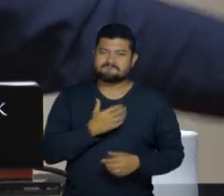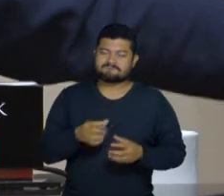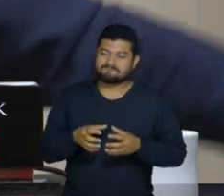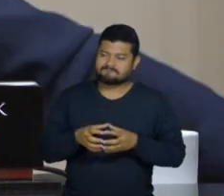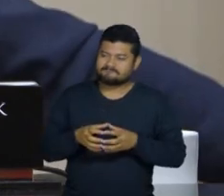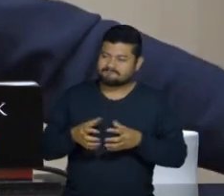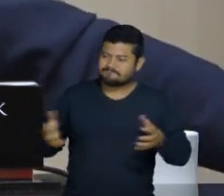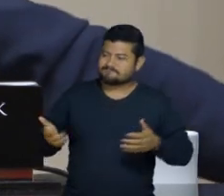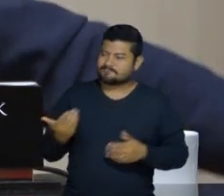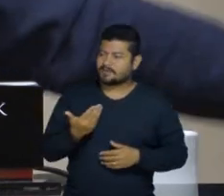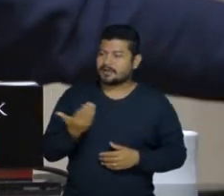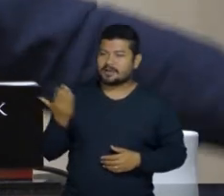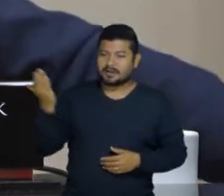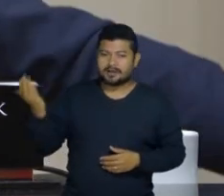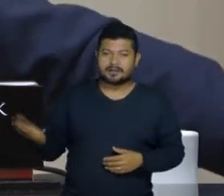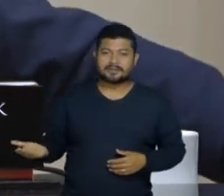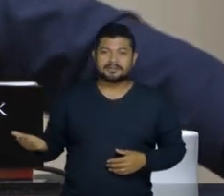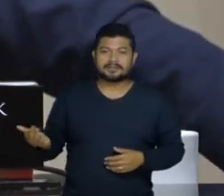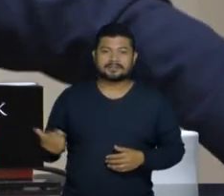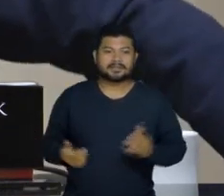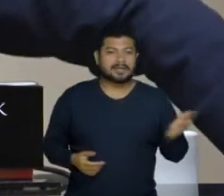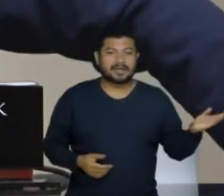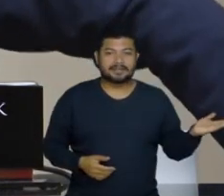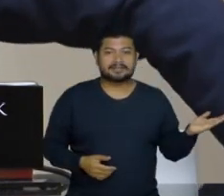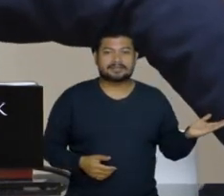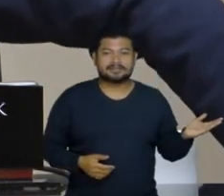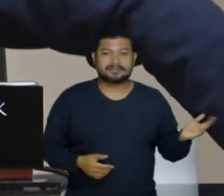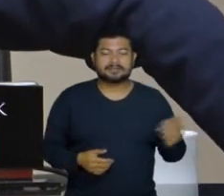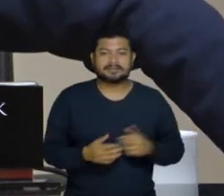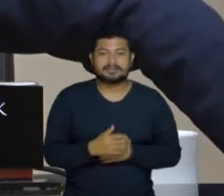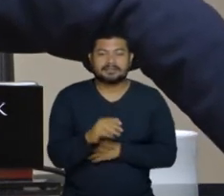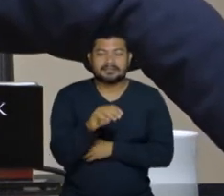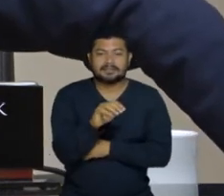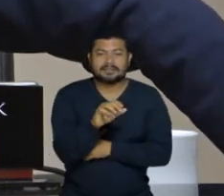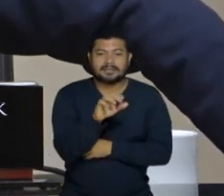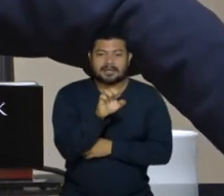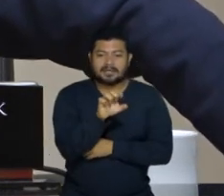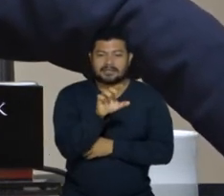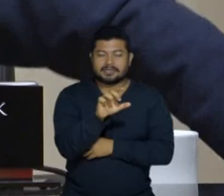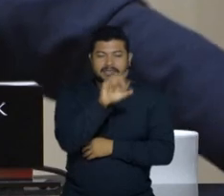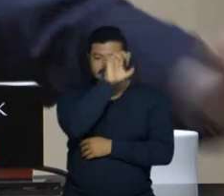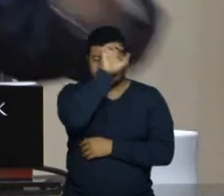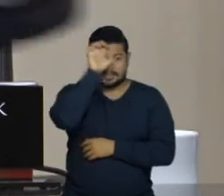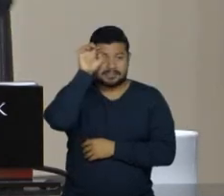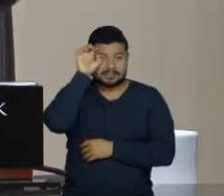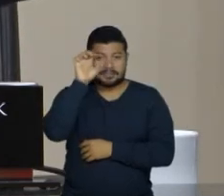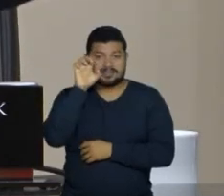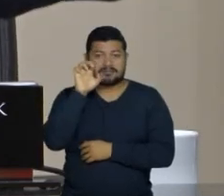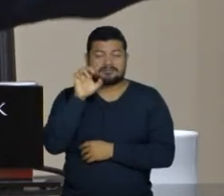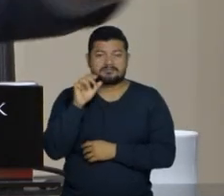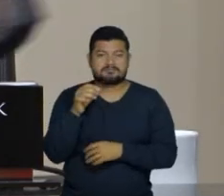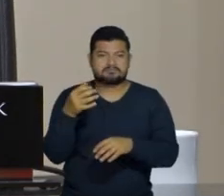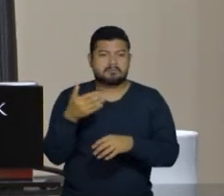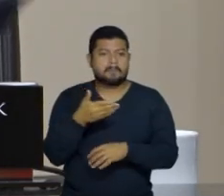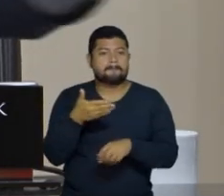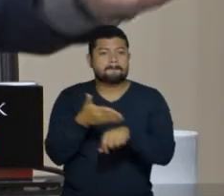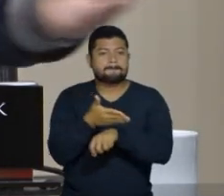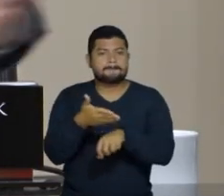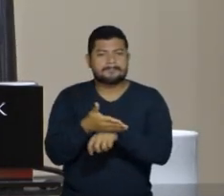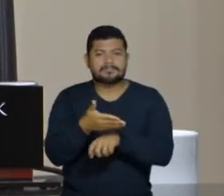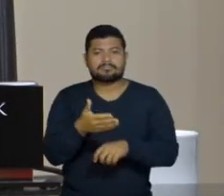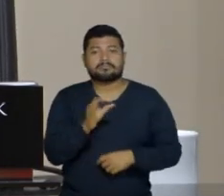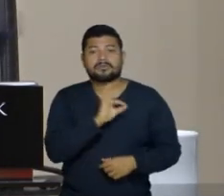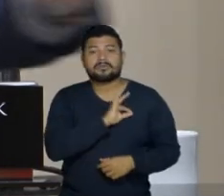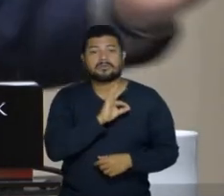um guerreiro, um parceiro, um policial exemplar, que temos